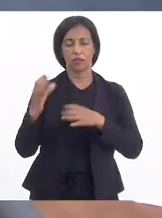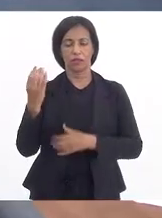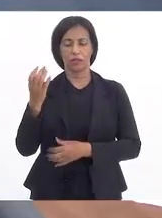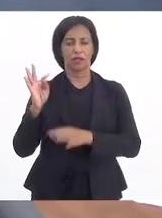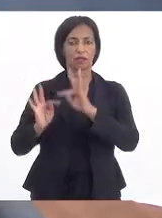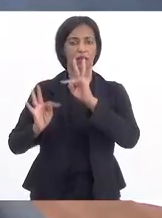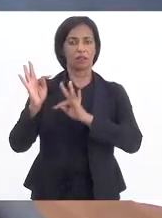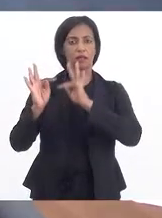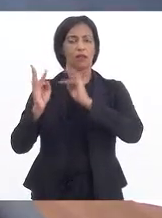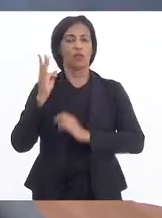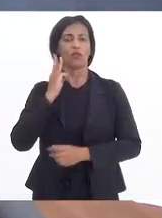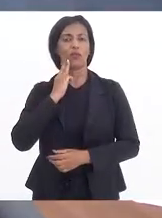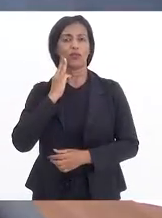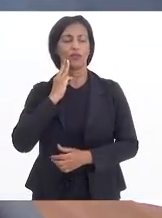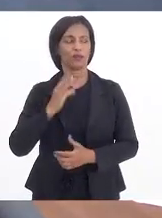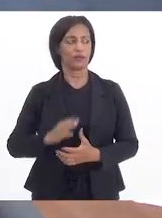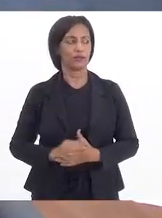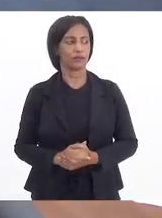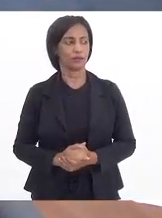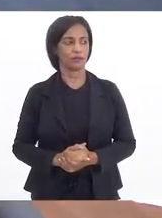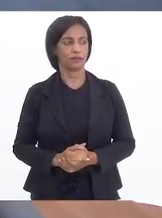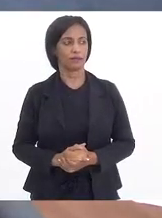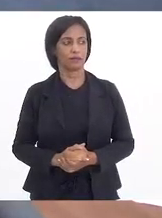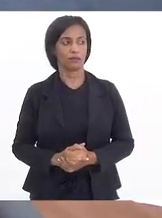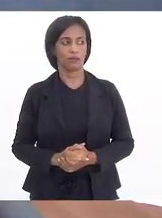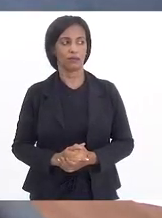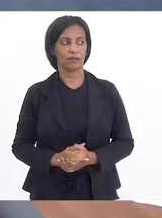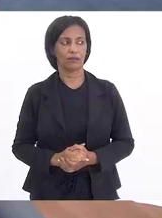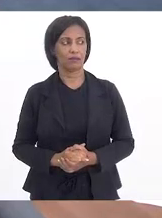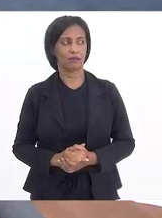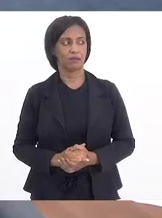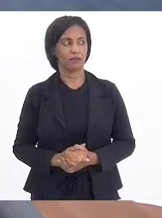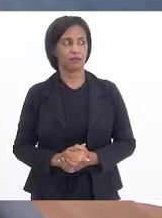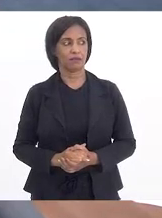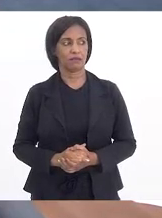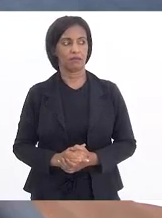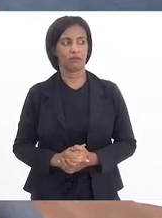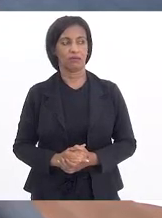do valdec E aí